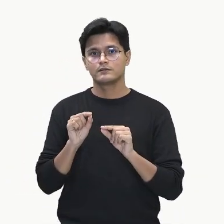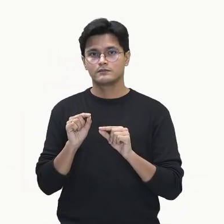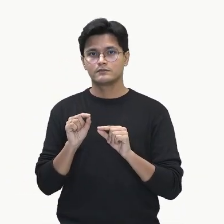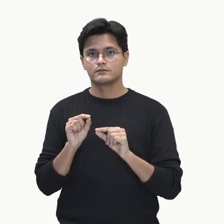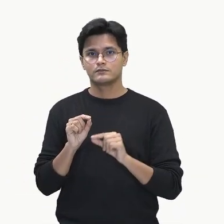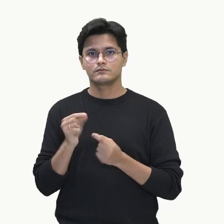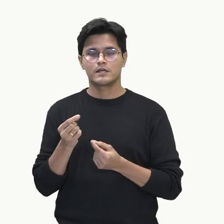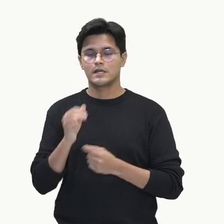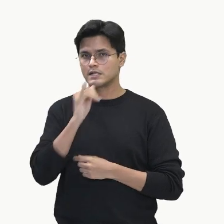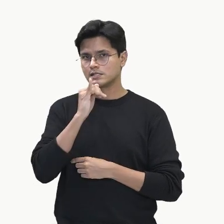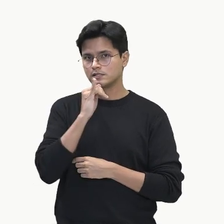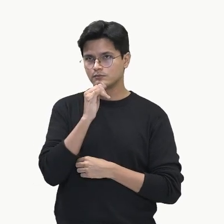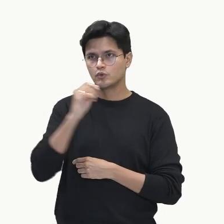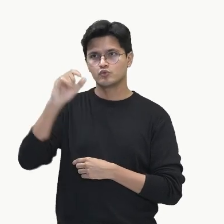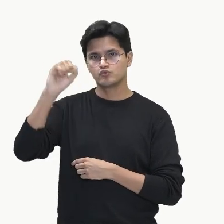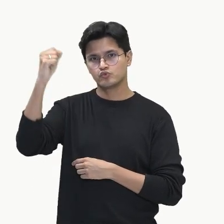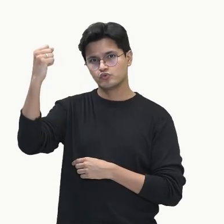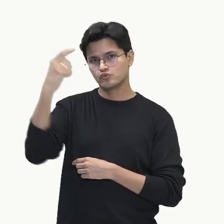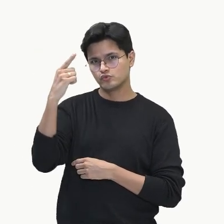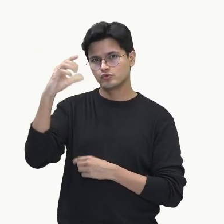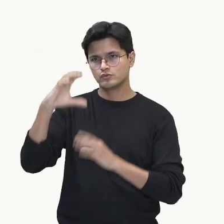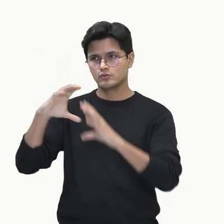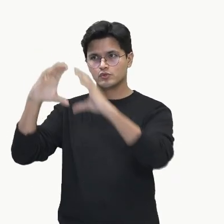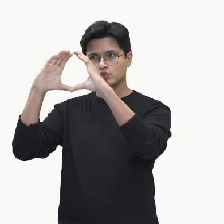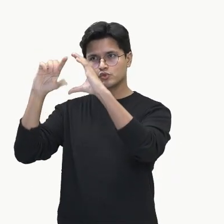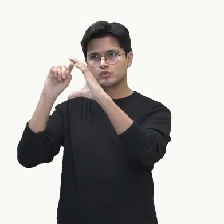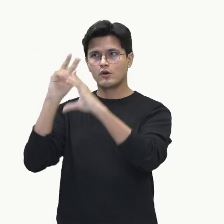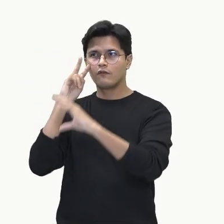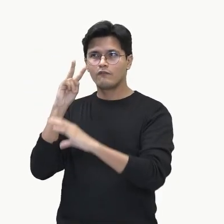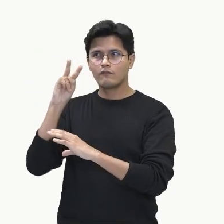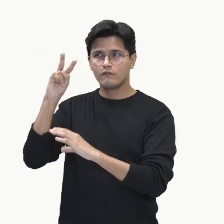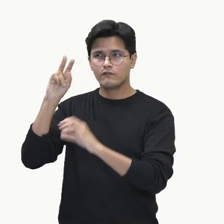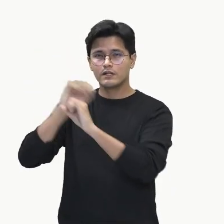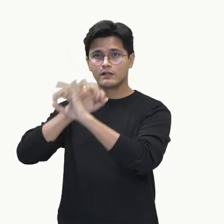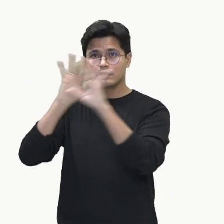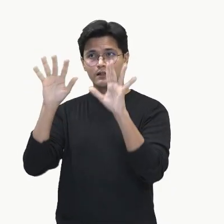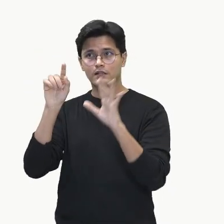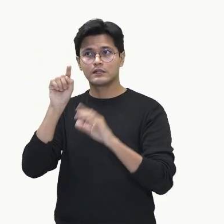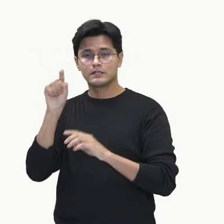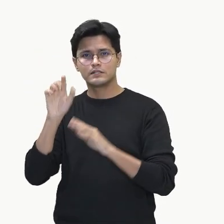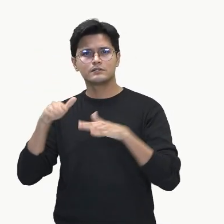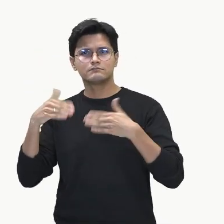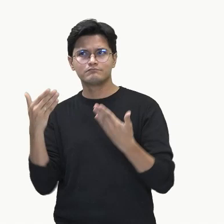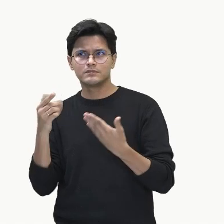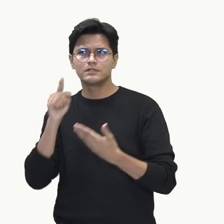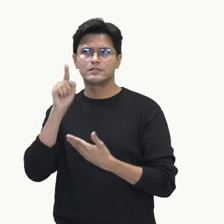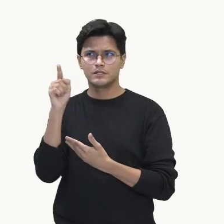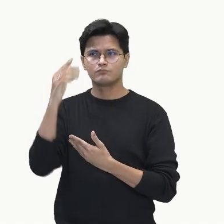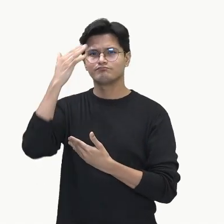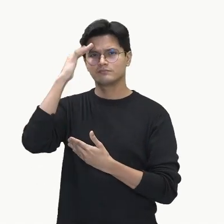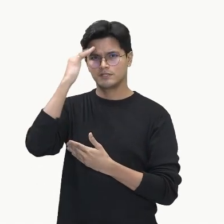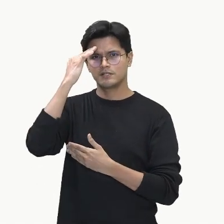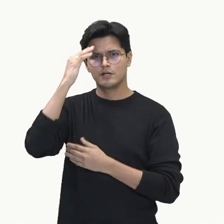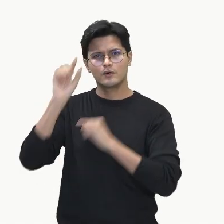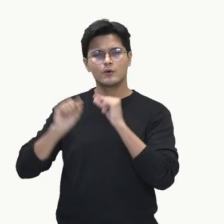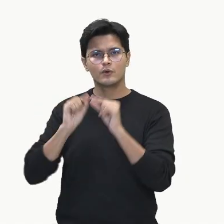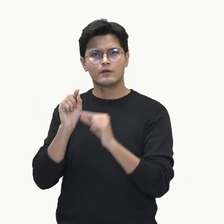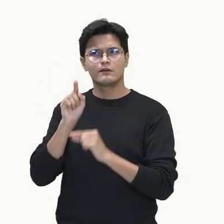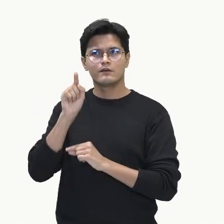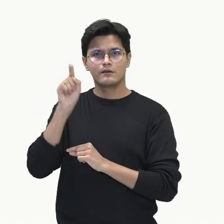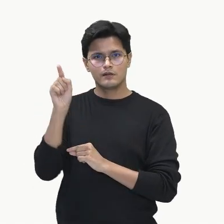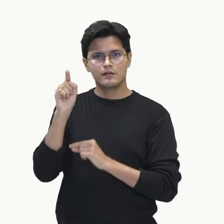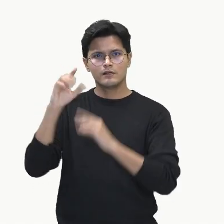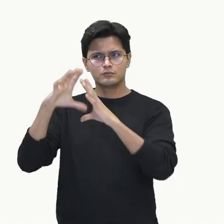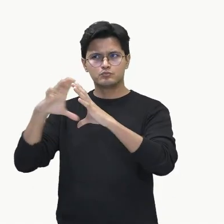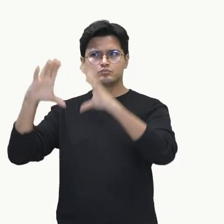o sol muito claramente que devemos julgar que ele seja